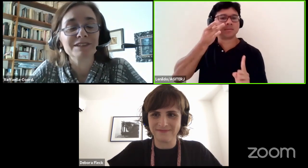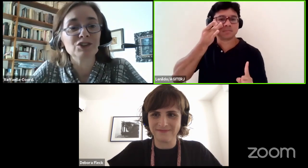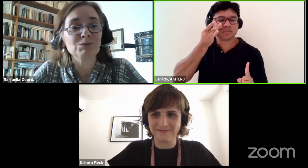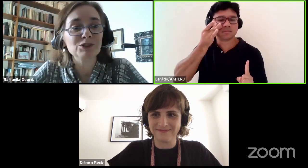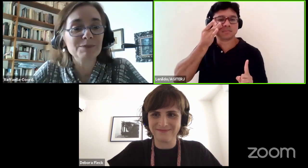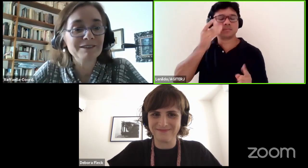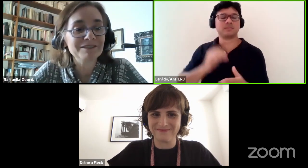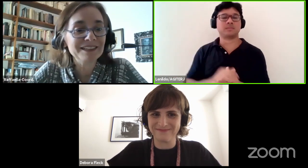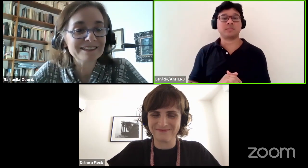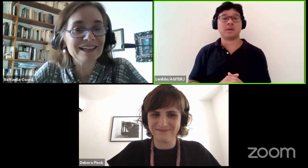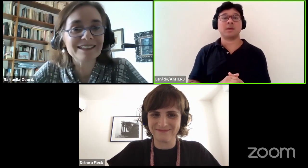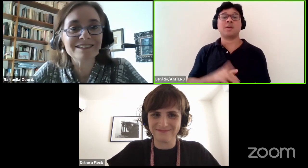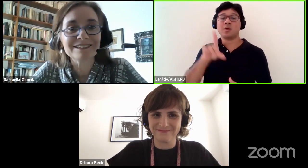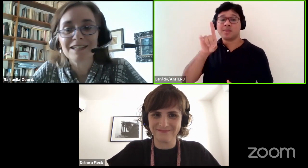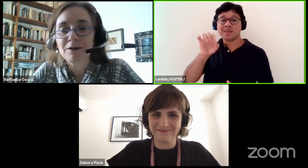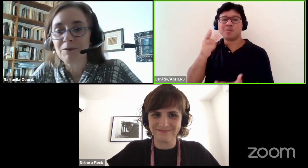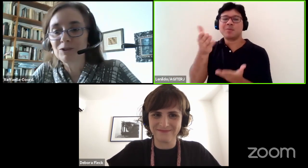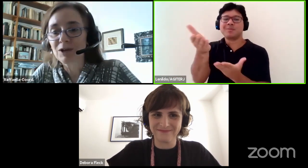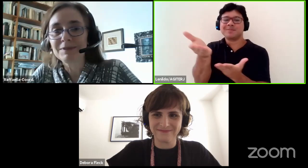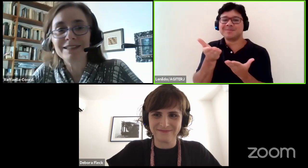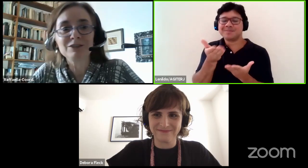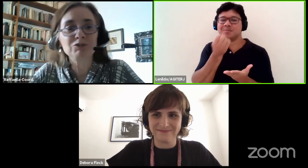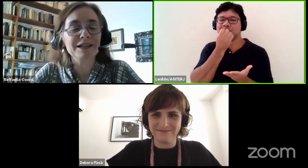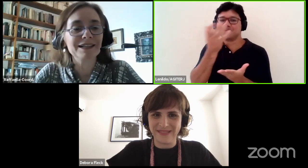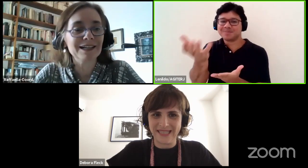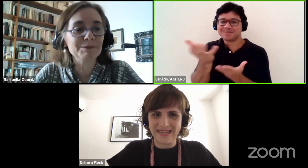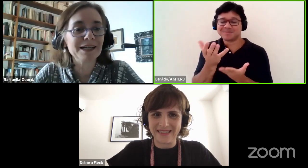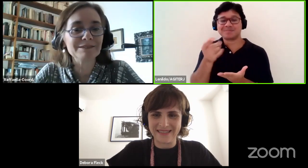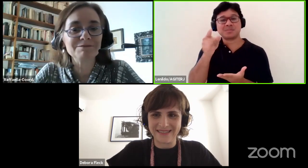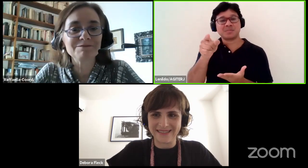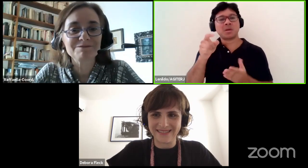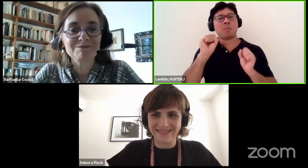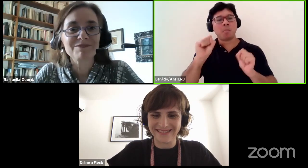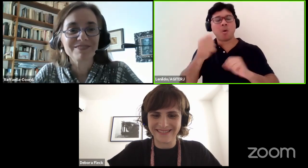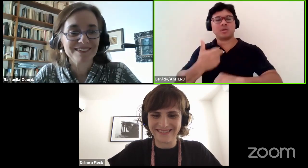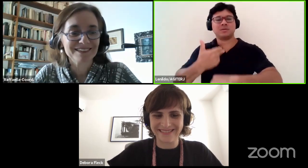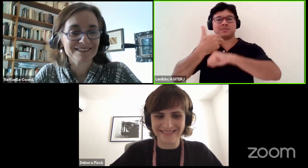Débora, seja muito bem-vinda. Pode abrir sua câmera.